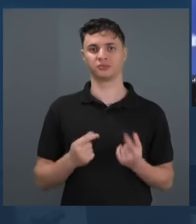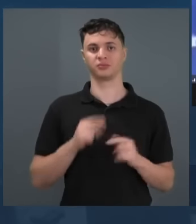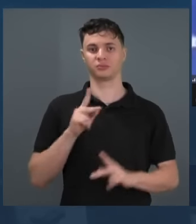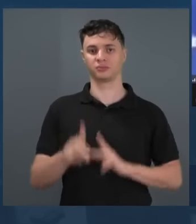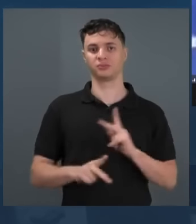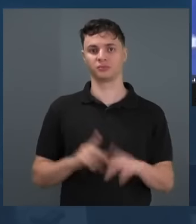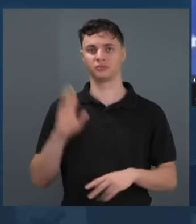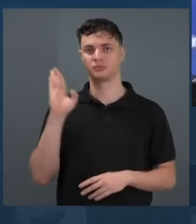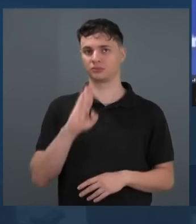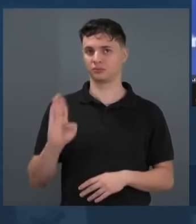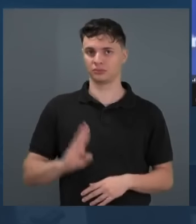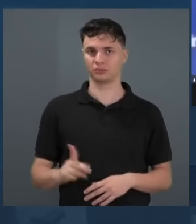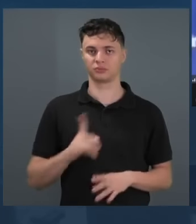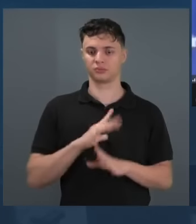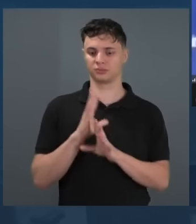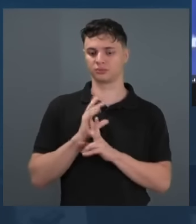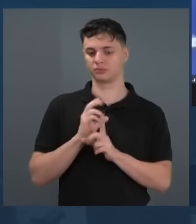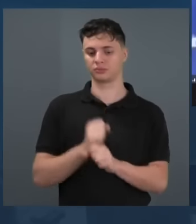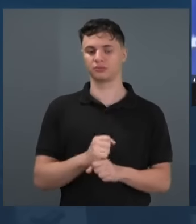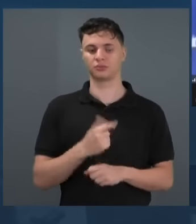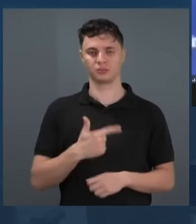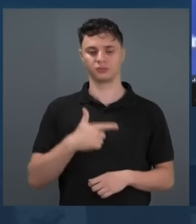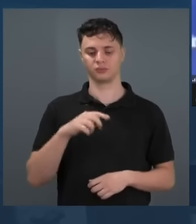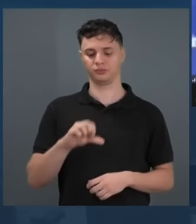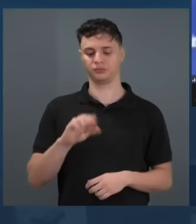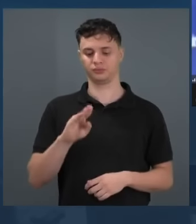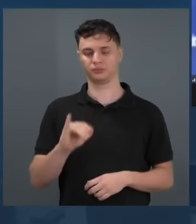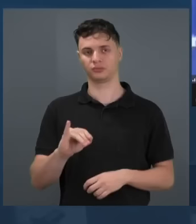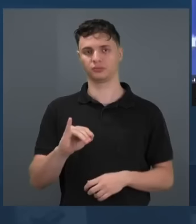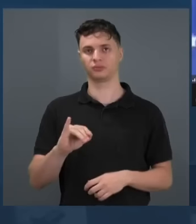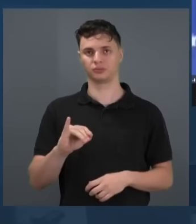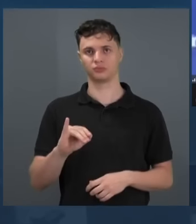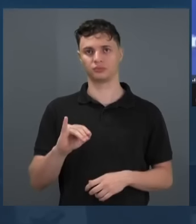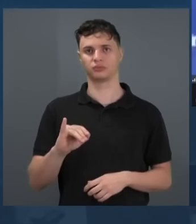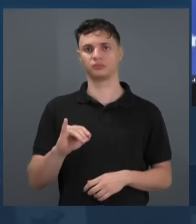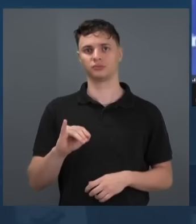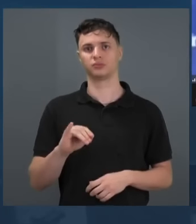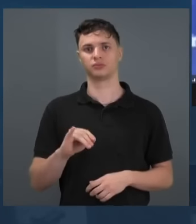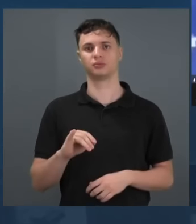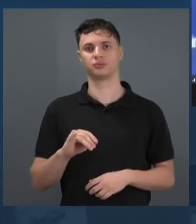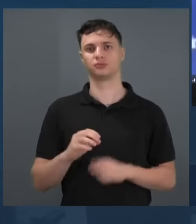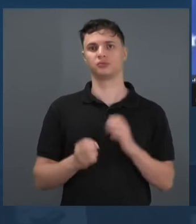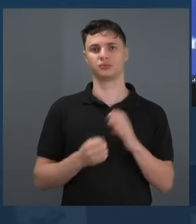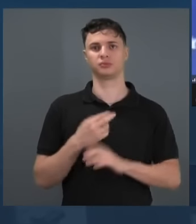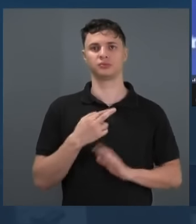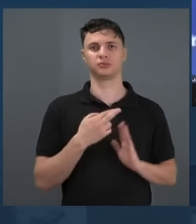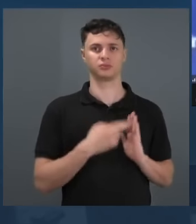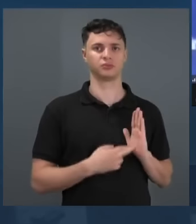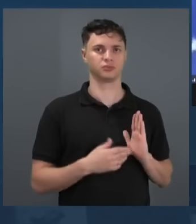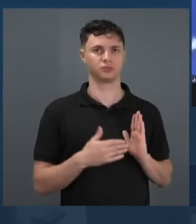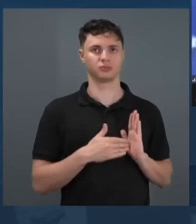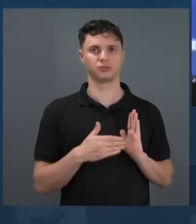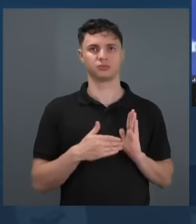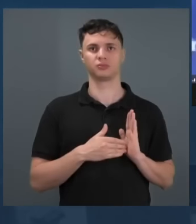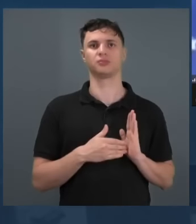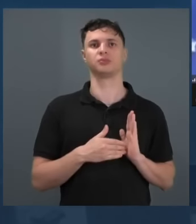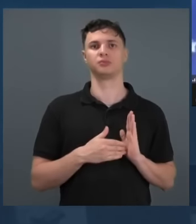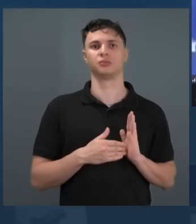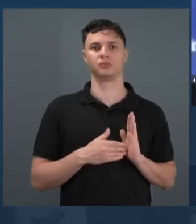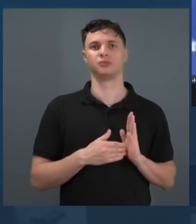brasileiro, de um total de 29 bilhões definidos em relatórios do